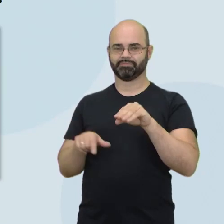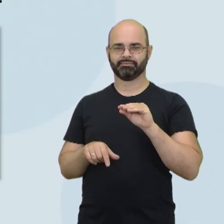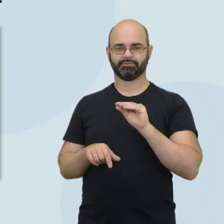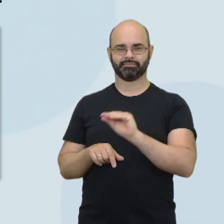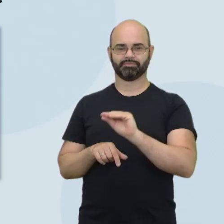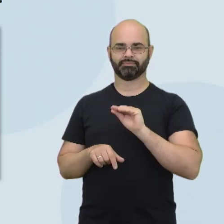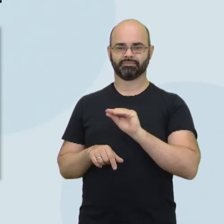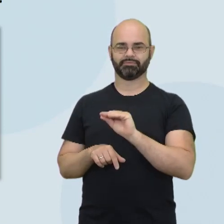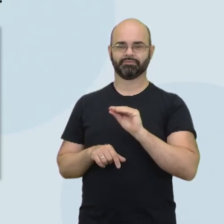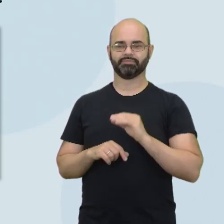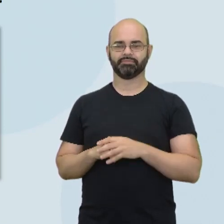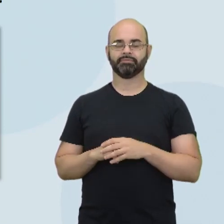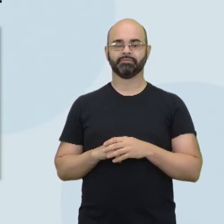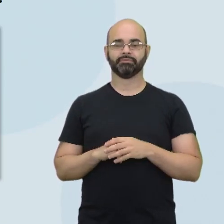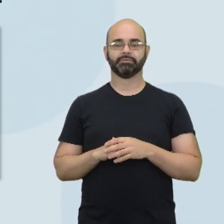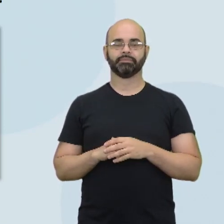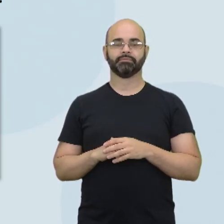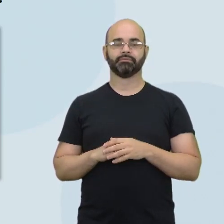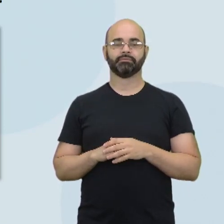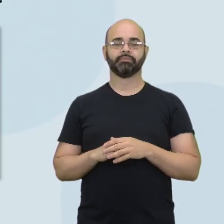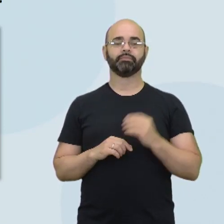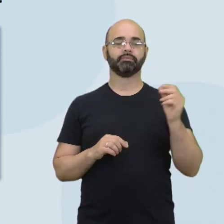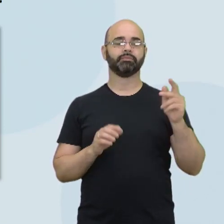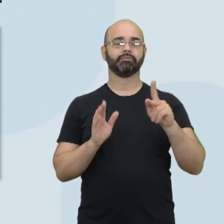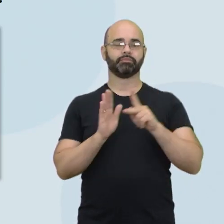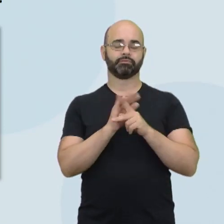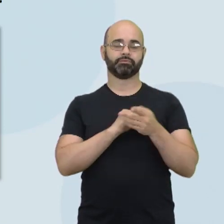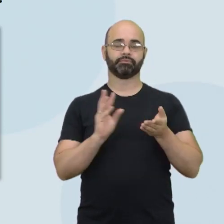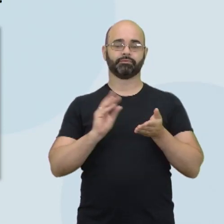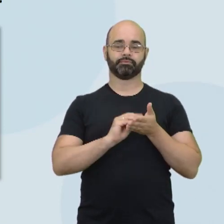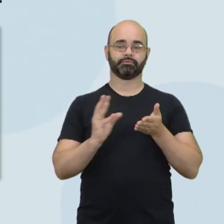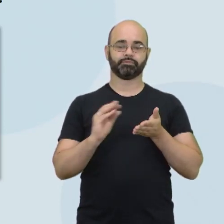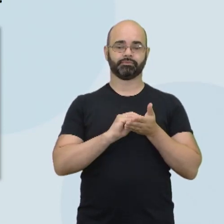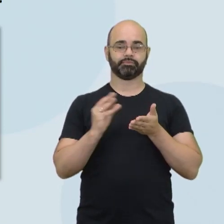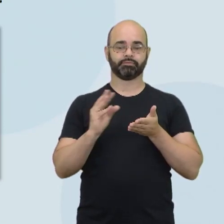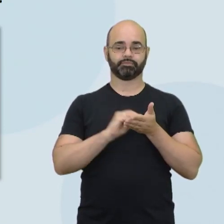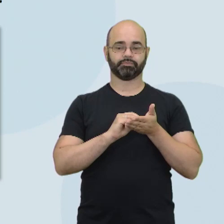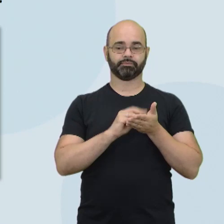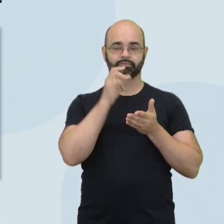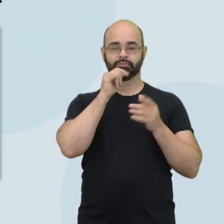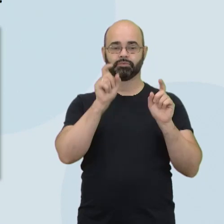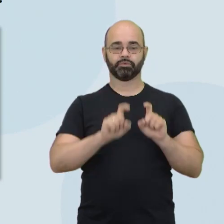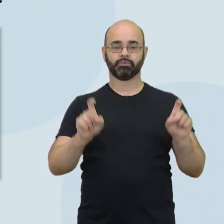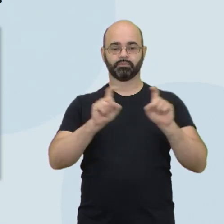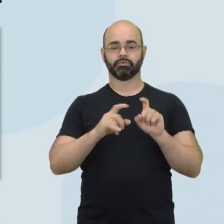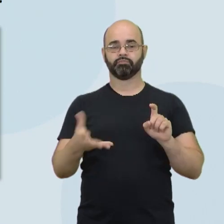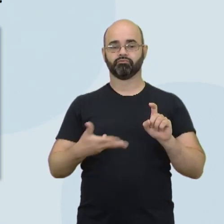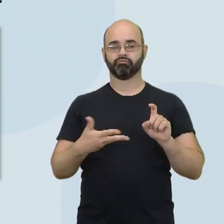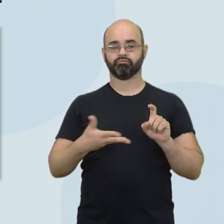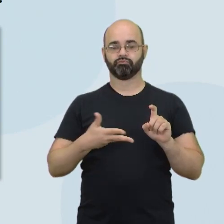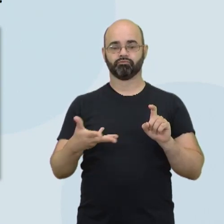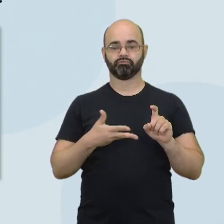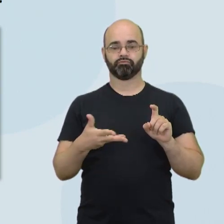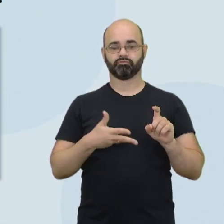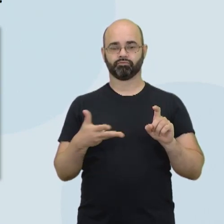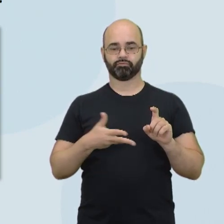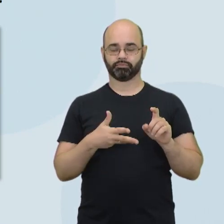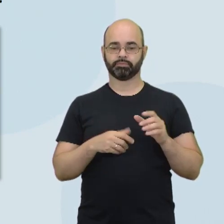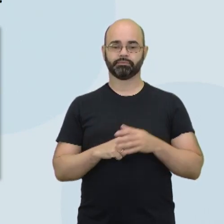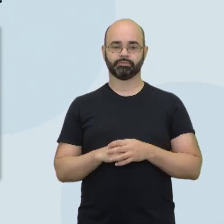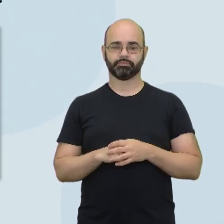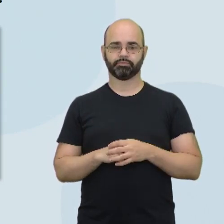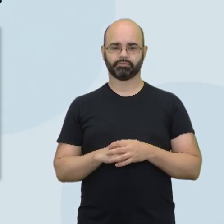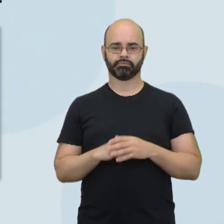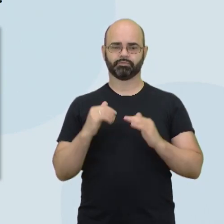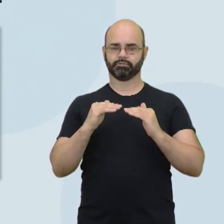de estado sólido, são dispositivos de armazenamento para computadores com velocidade de processamento muito